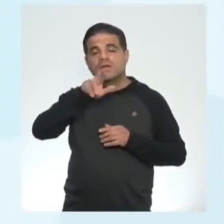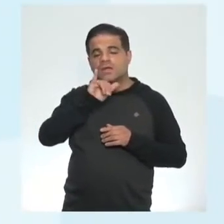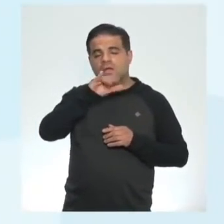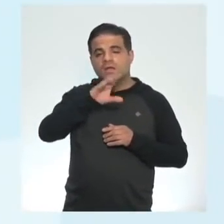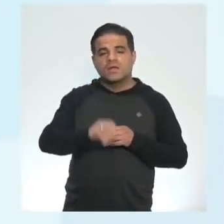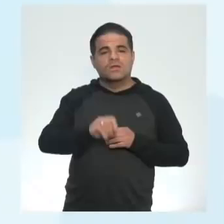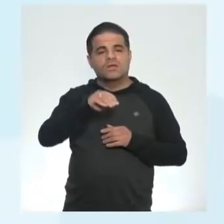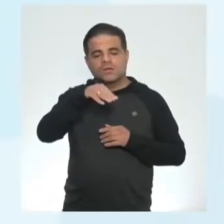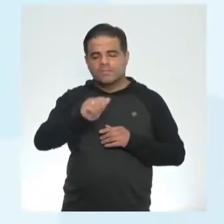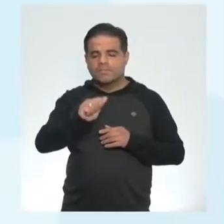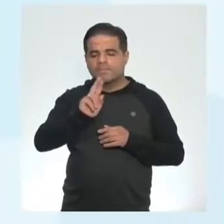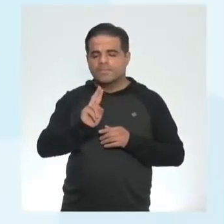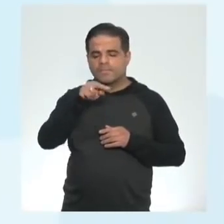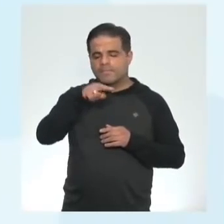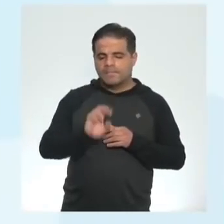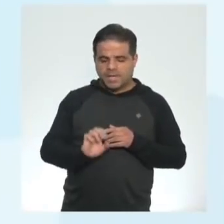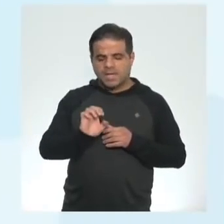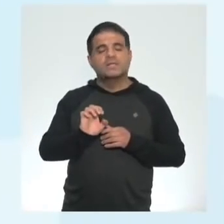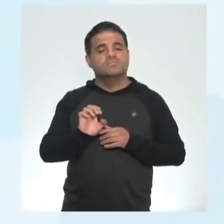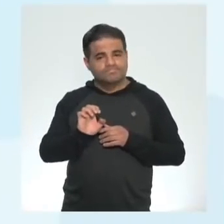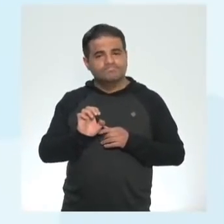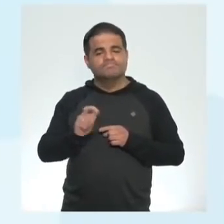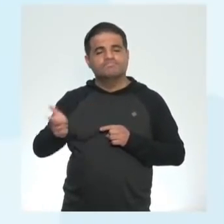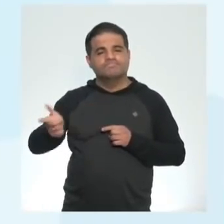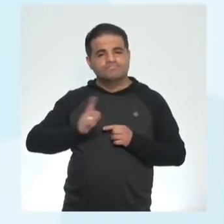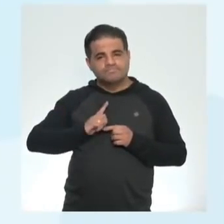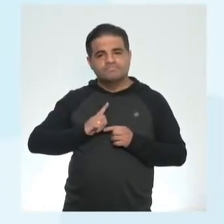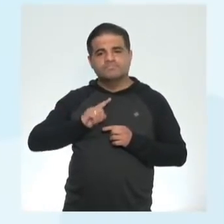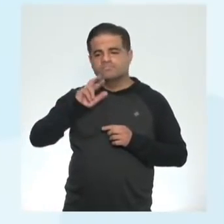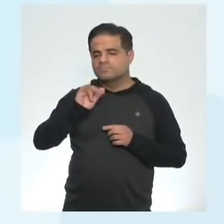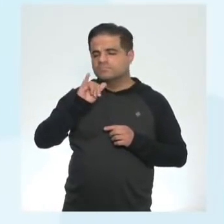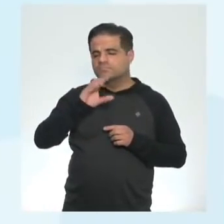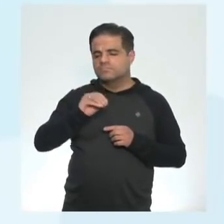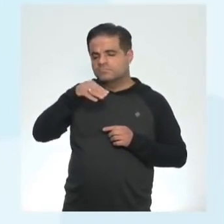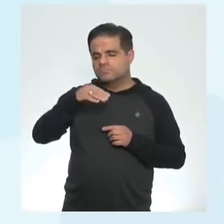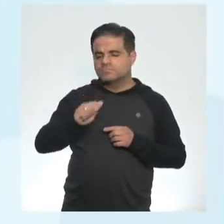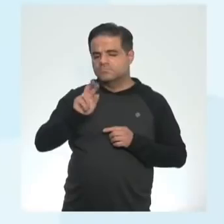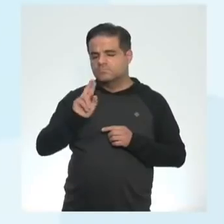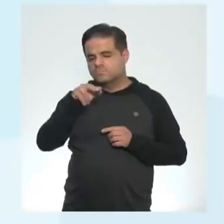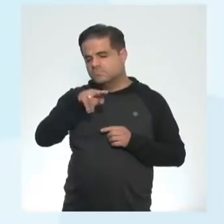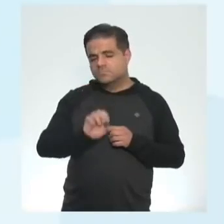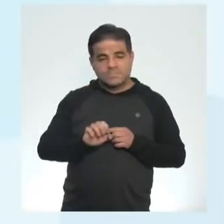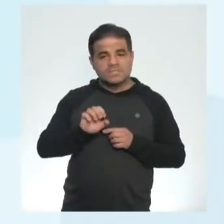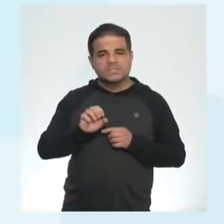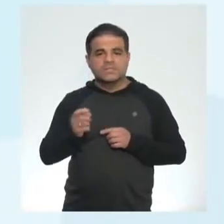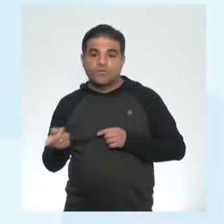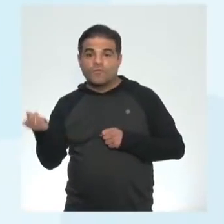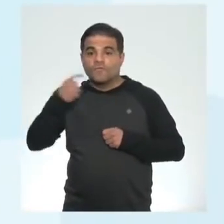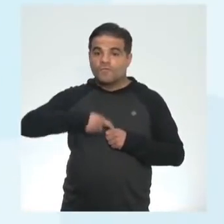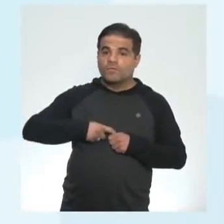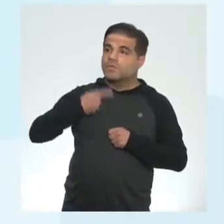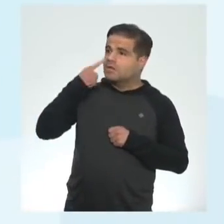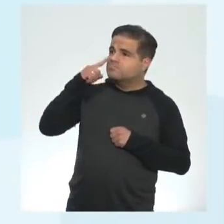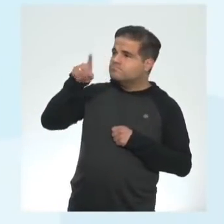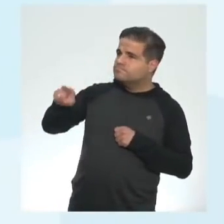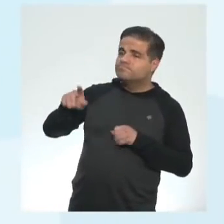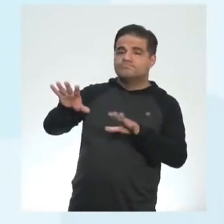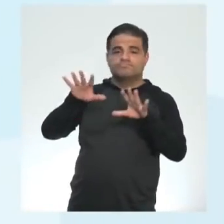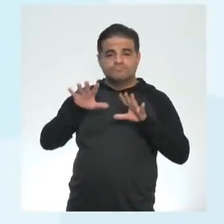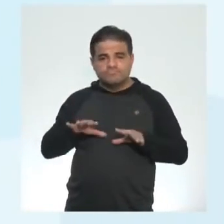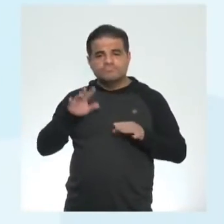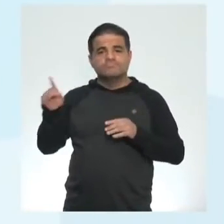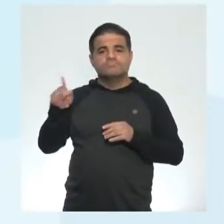rio Marne. Aqui está o rio Marne. Vamos tirar aqui. Vamos lá,